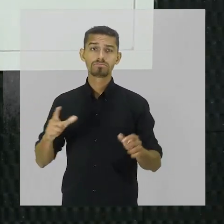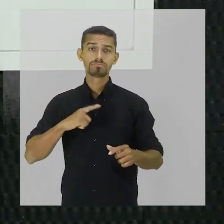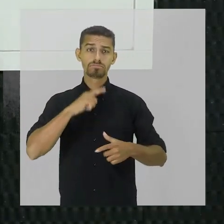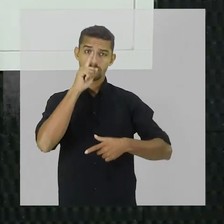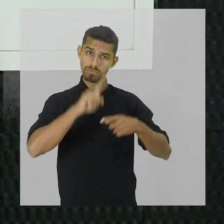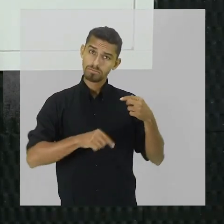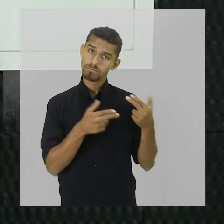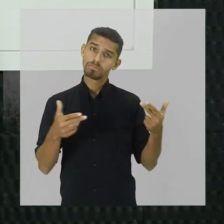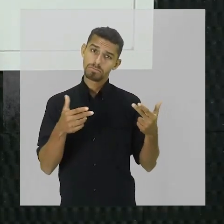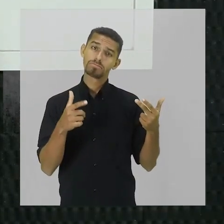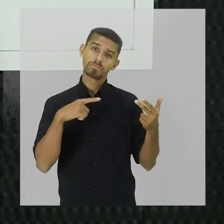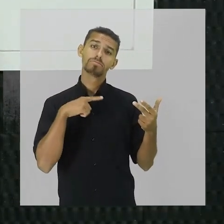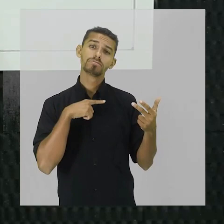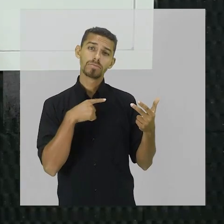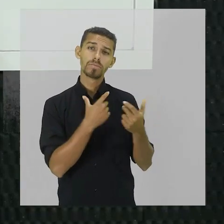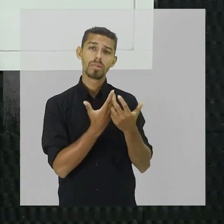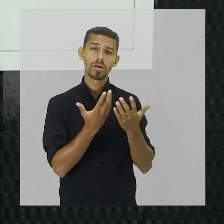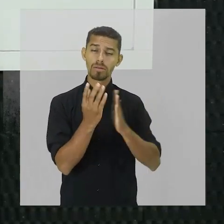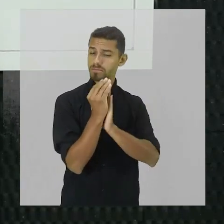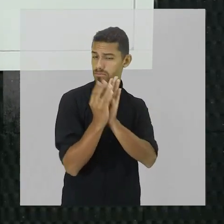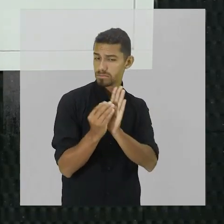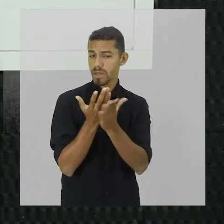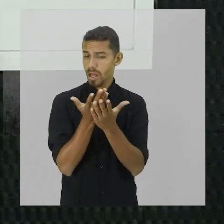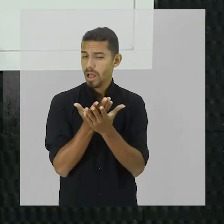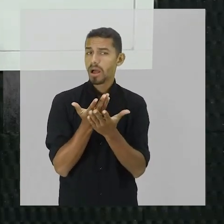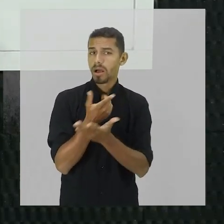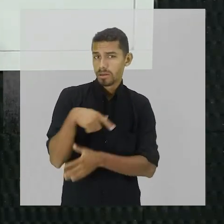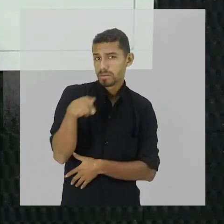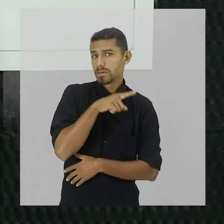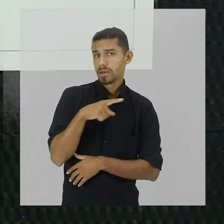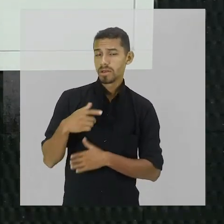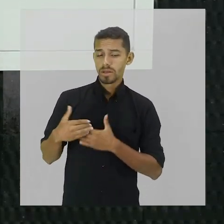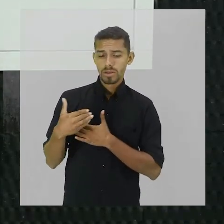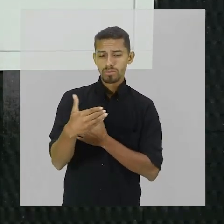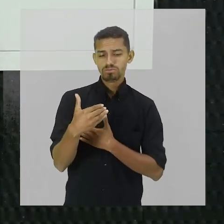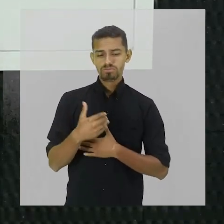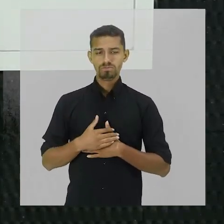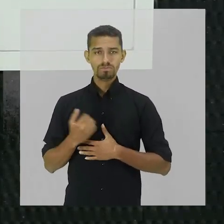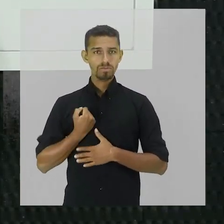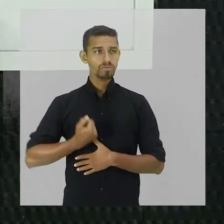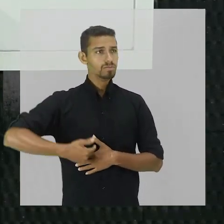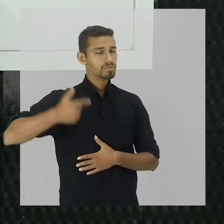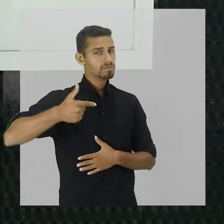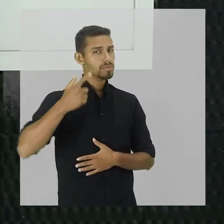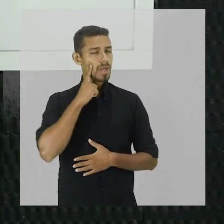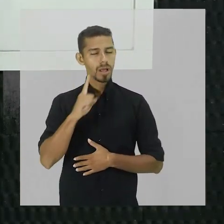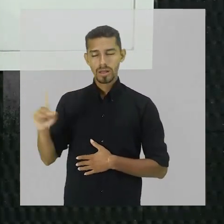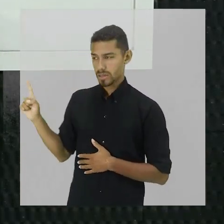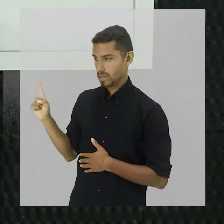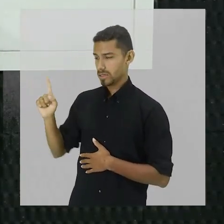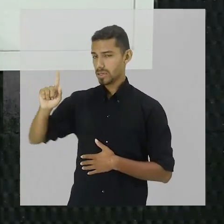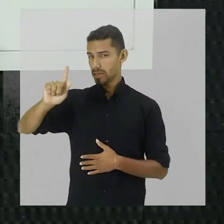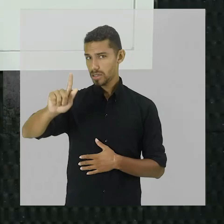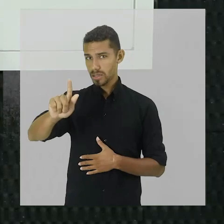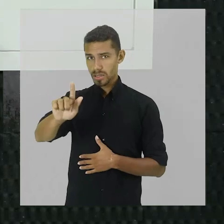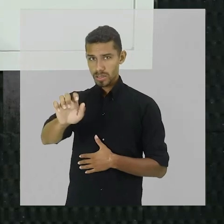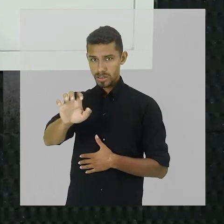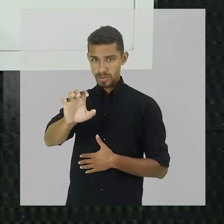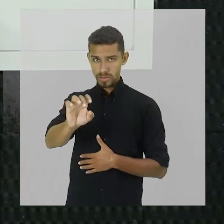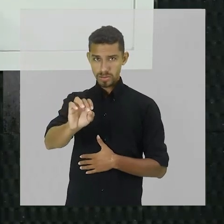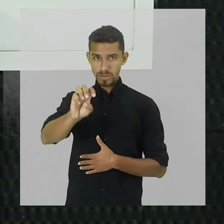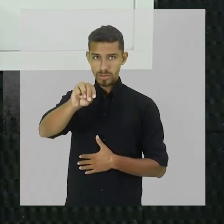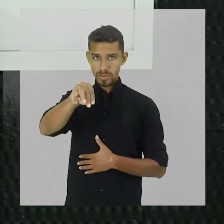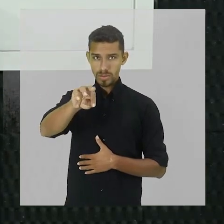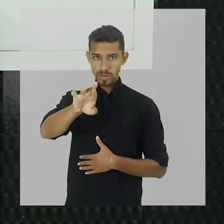disponível. Hoje a gente vai ver, dar continuidade, né, já a nossa parte 2 de geometria espacial, falando de cone,